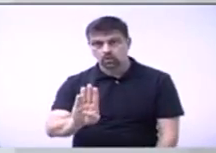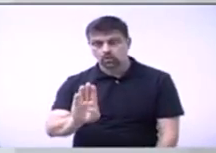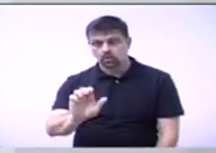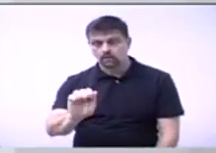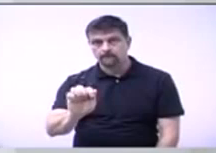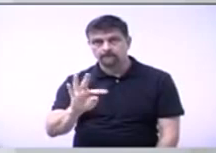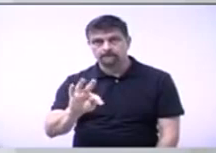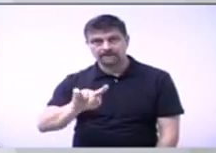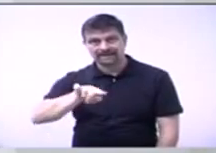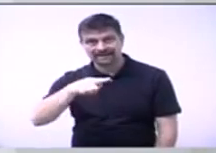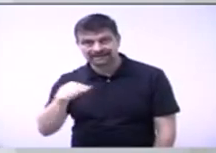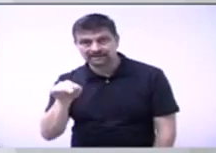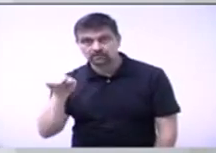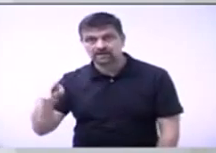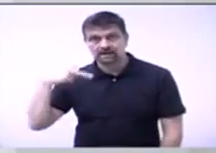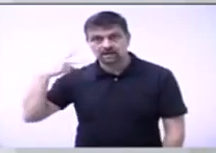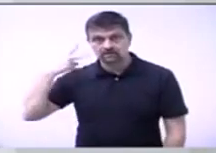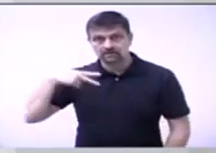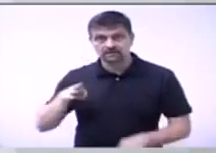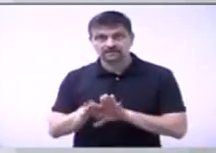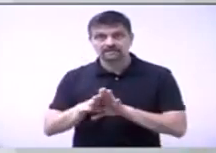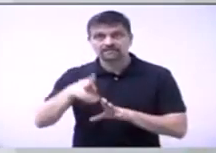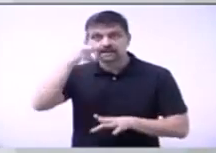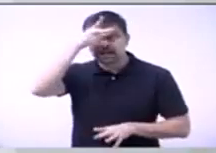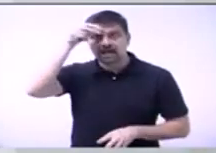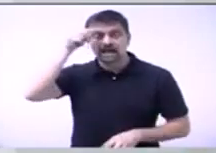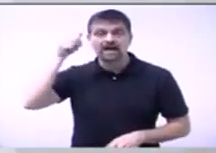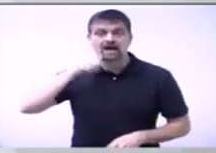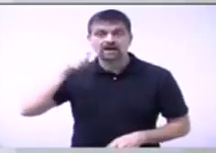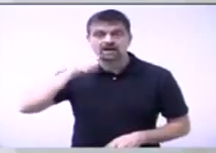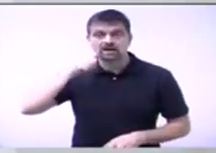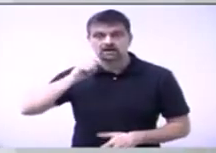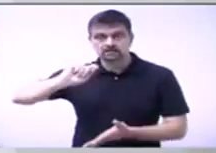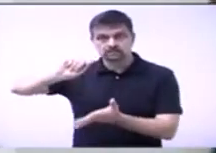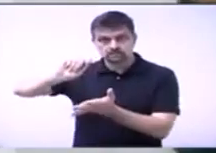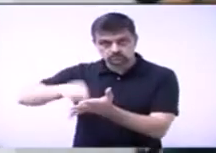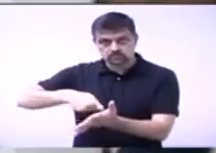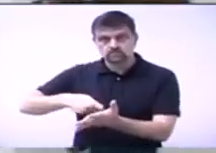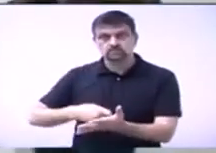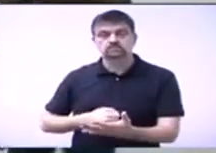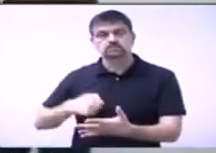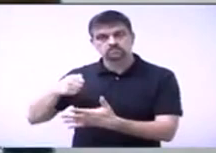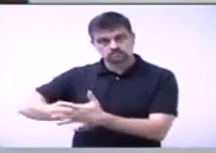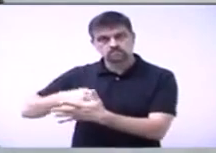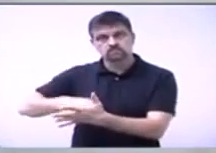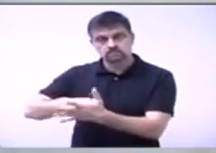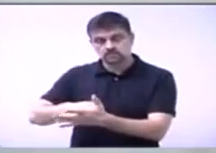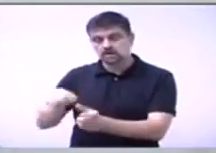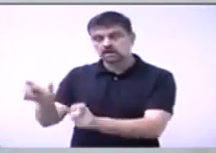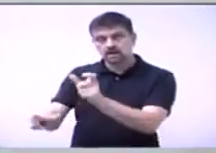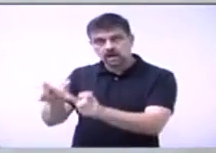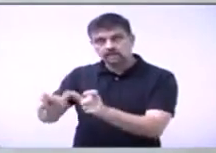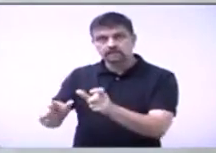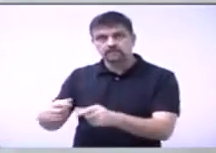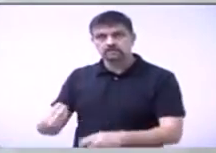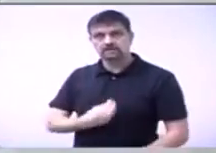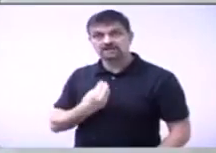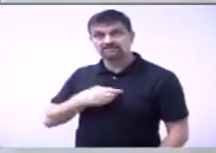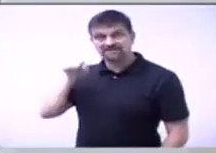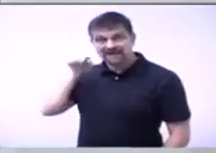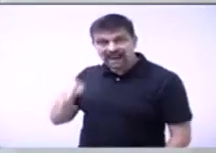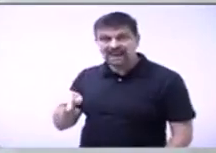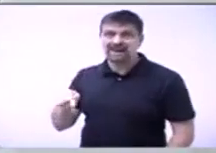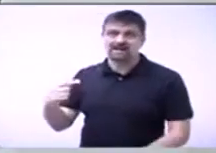de Cubatão, a prefeita de Cubatão, está defendendo os trabalhadores da sua cidade, onde